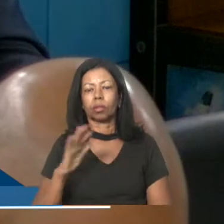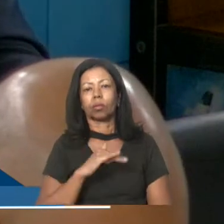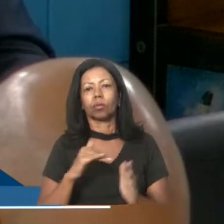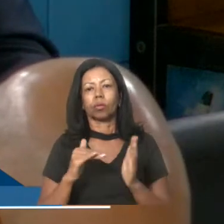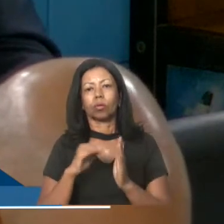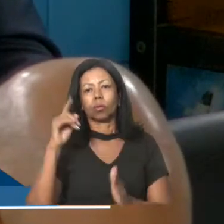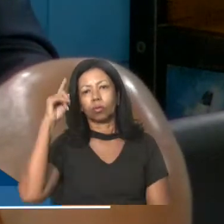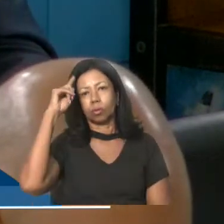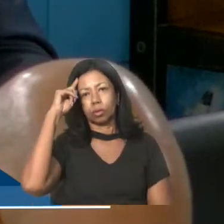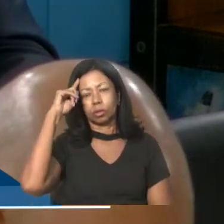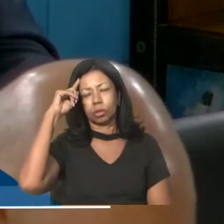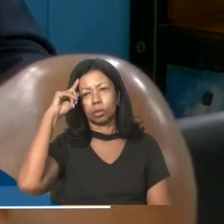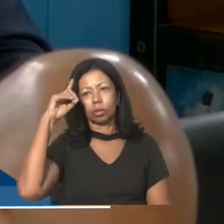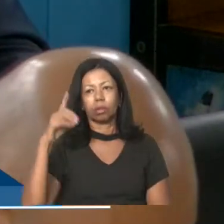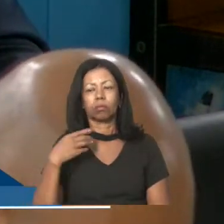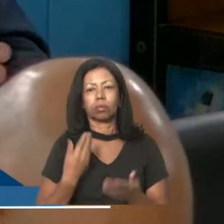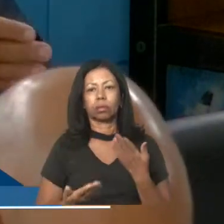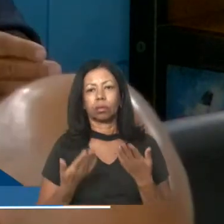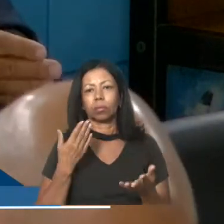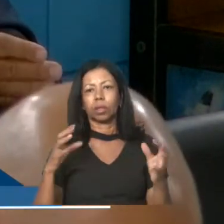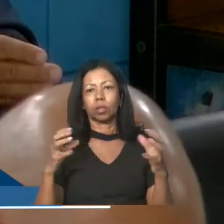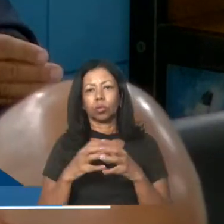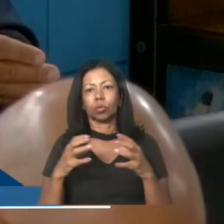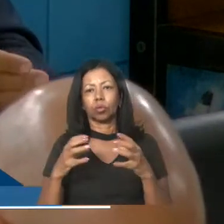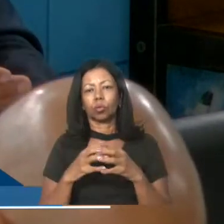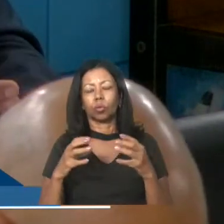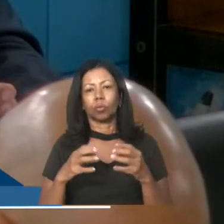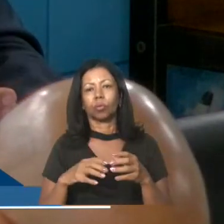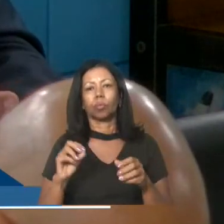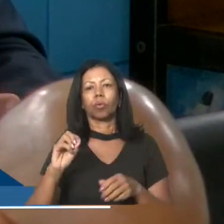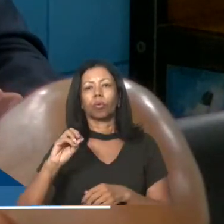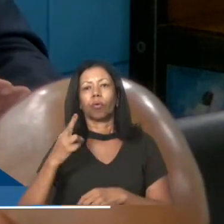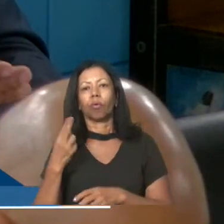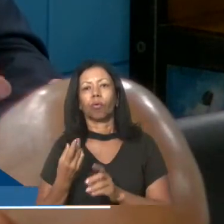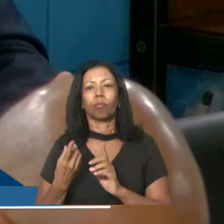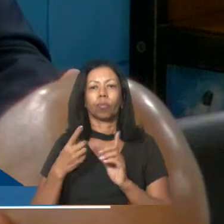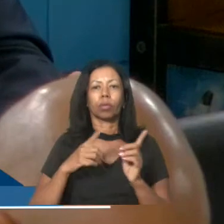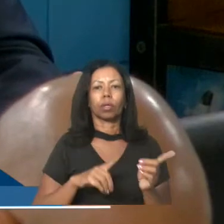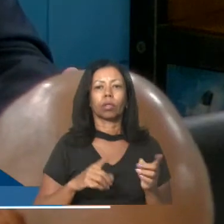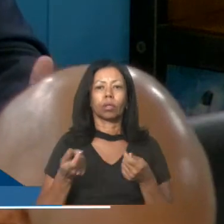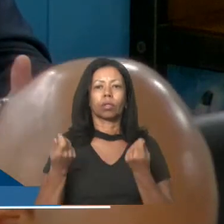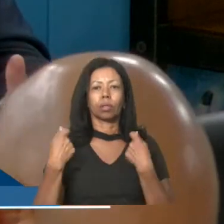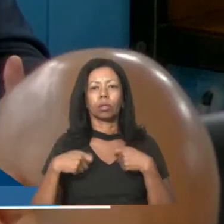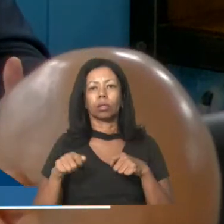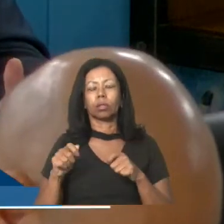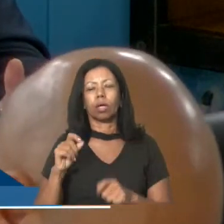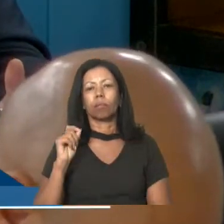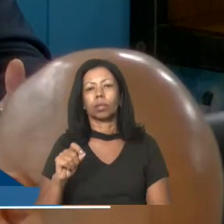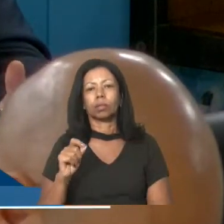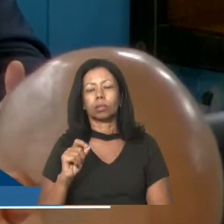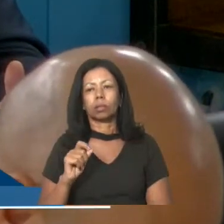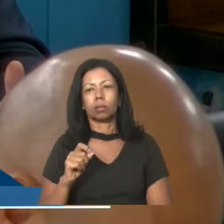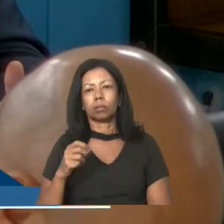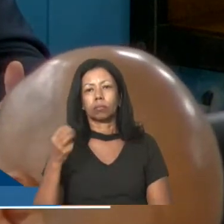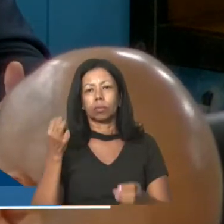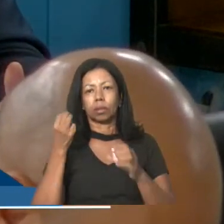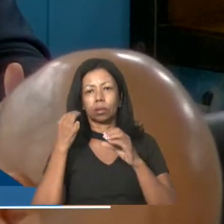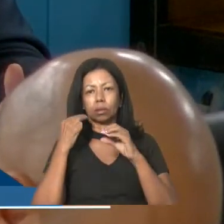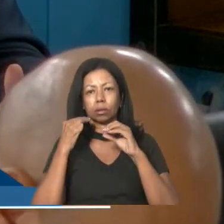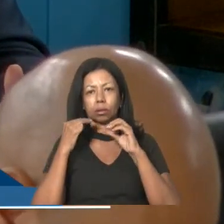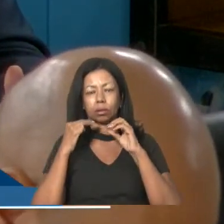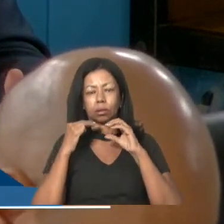dia, independente de base aliada ou oposição, recebem, vereador Alessandro, essa quantidade de